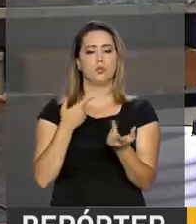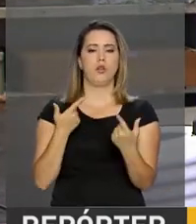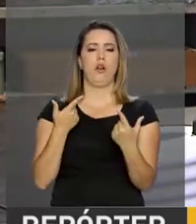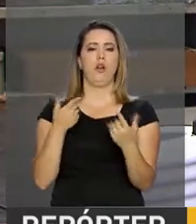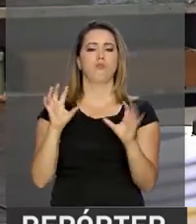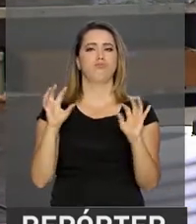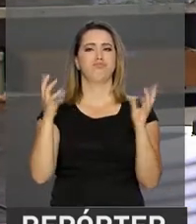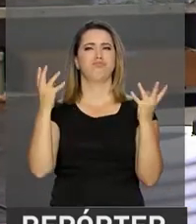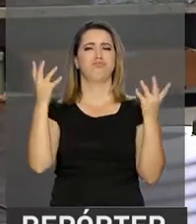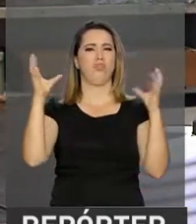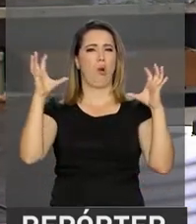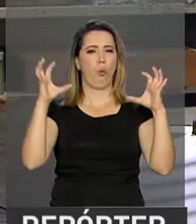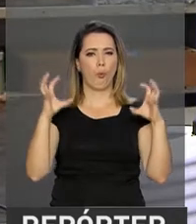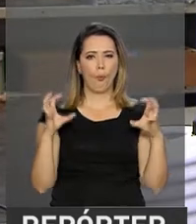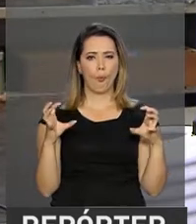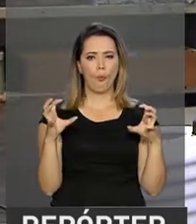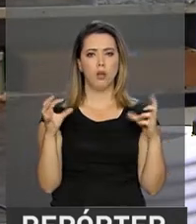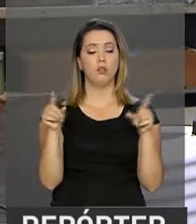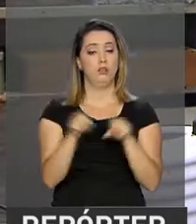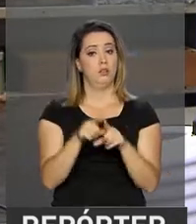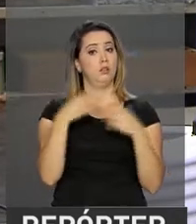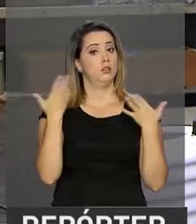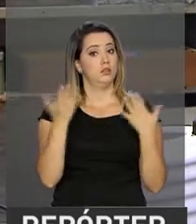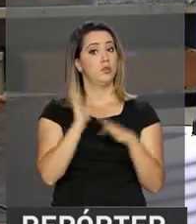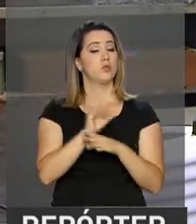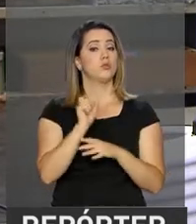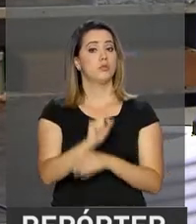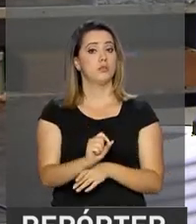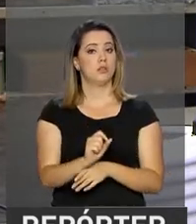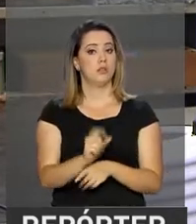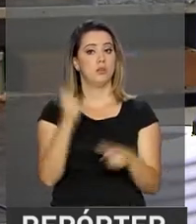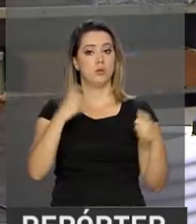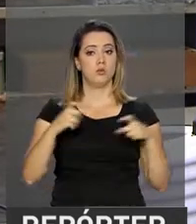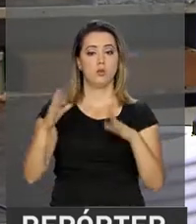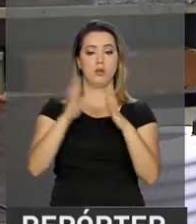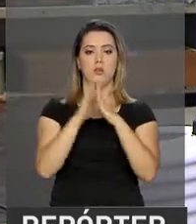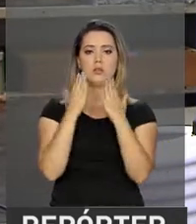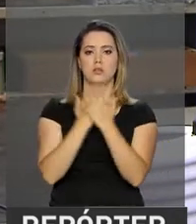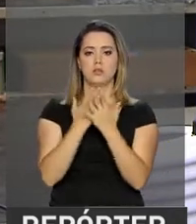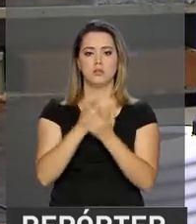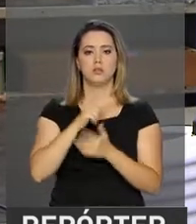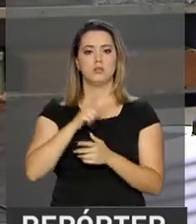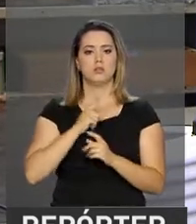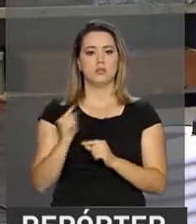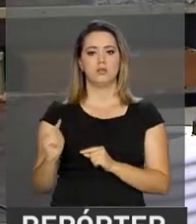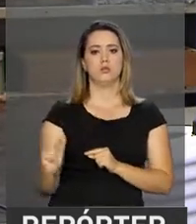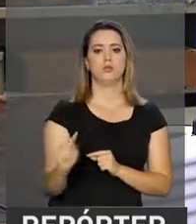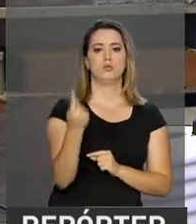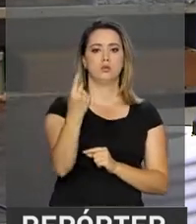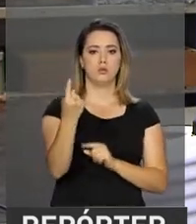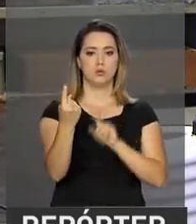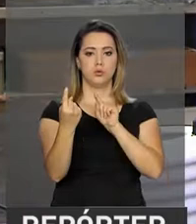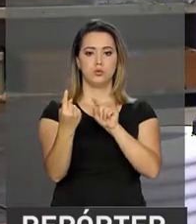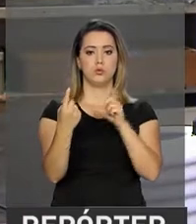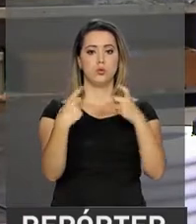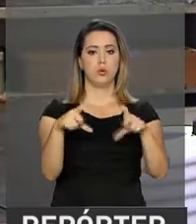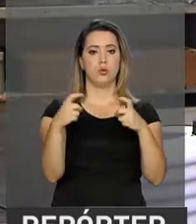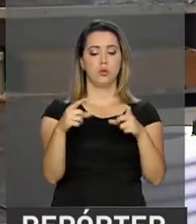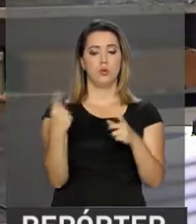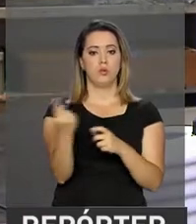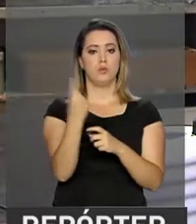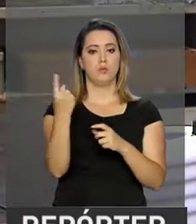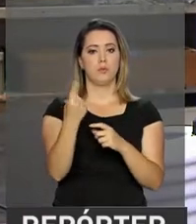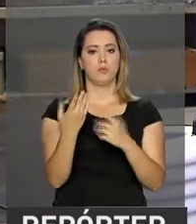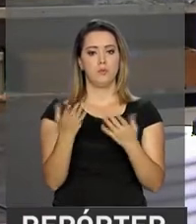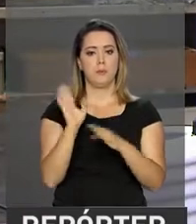gente está tendo. Então, ajudaria no quê? Por exemplo, as escolas. Tem muitas pessoas dentro de uma sala de aula. Então, o